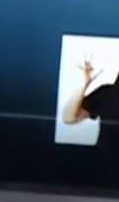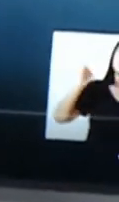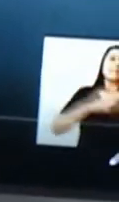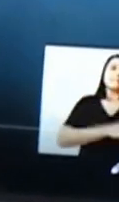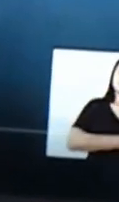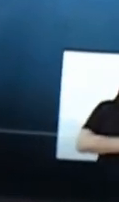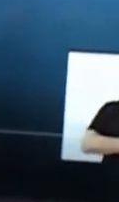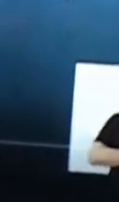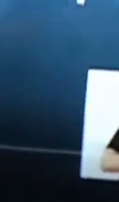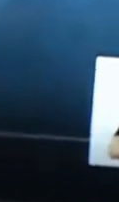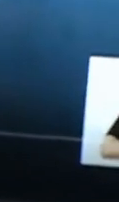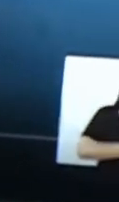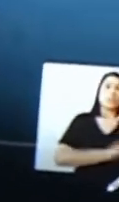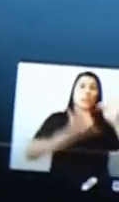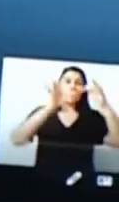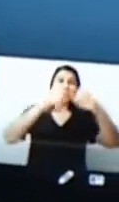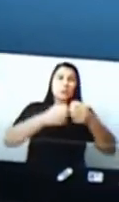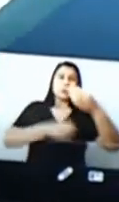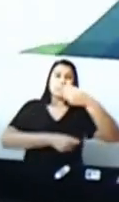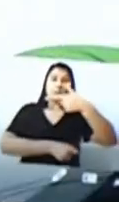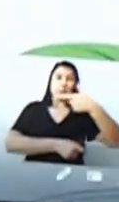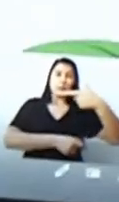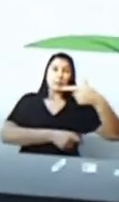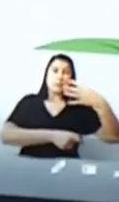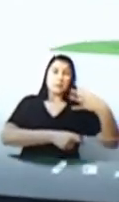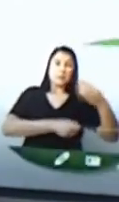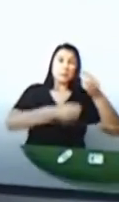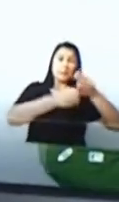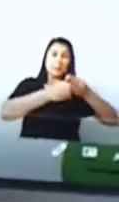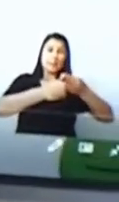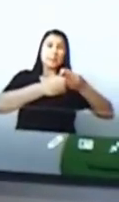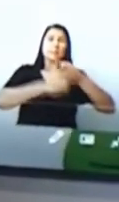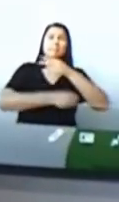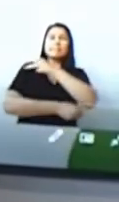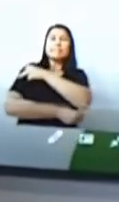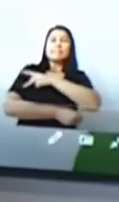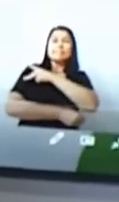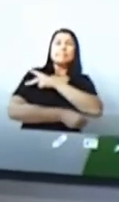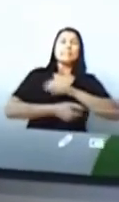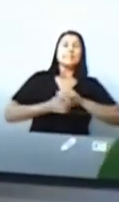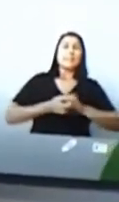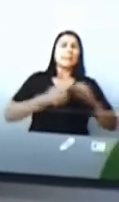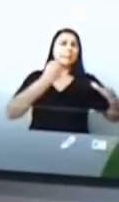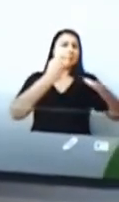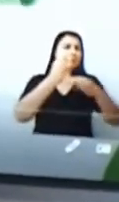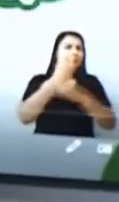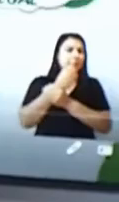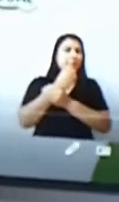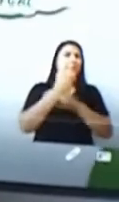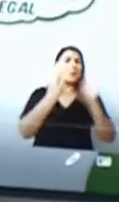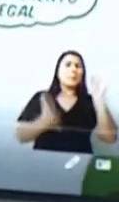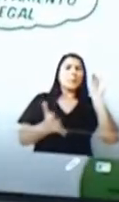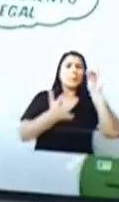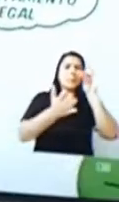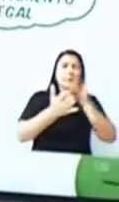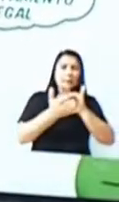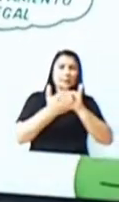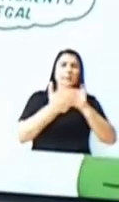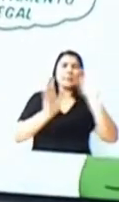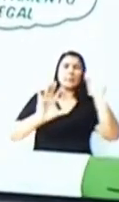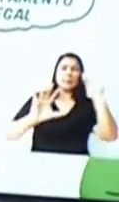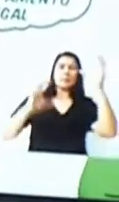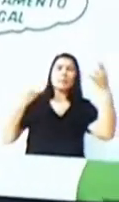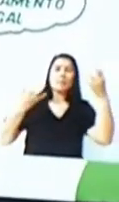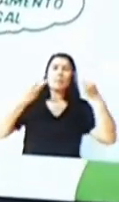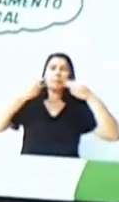distribuir cartilhas que têm os telefones de denúncia, né? E também para conscientizar sobre a necessidade de se transformar essas